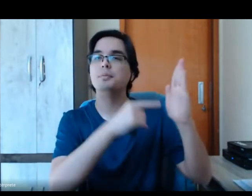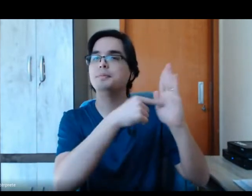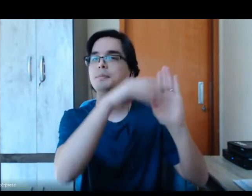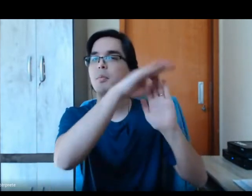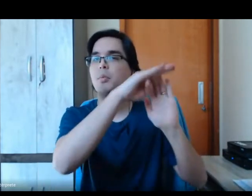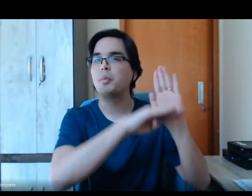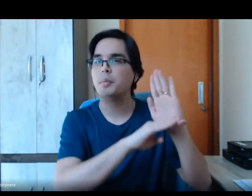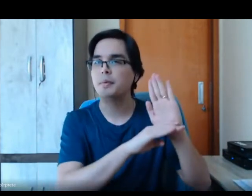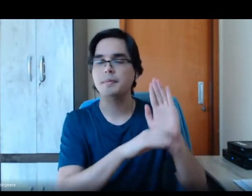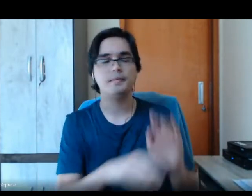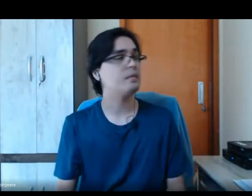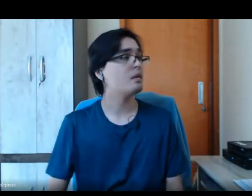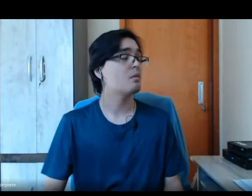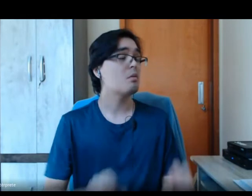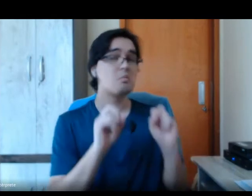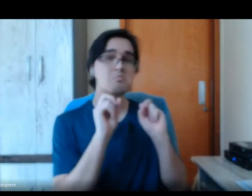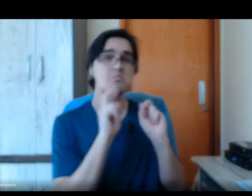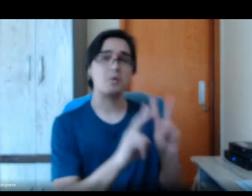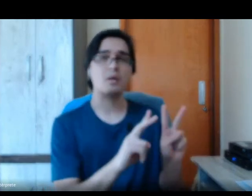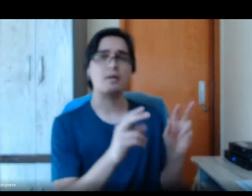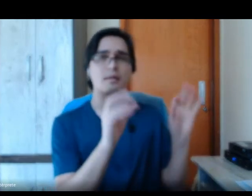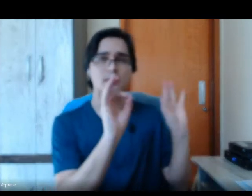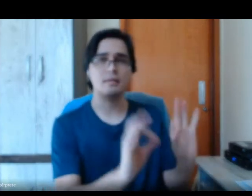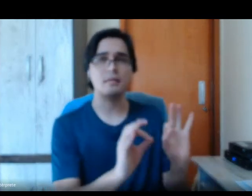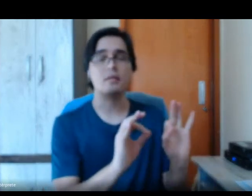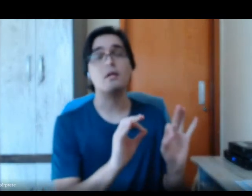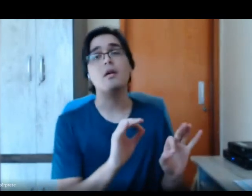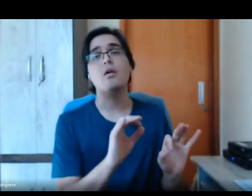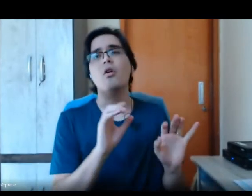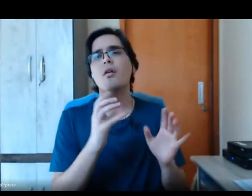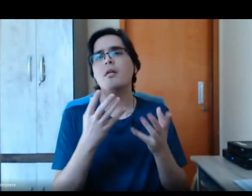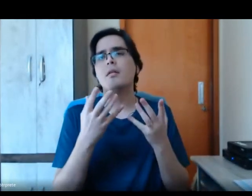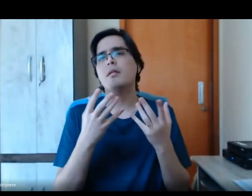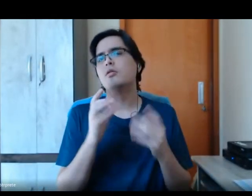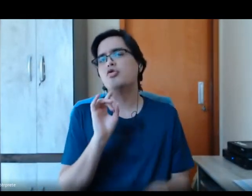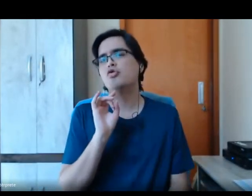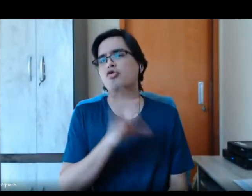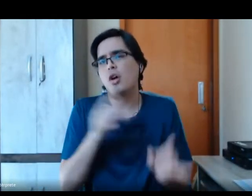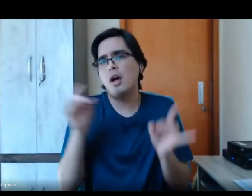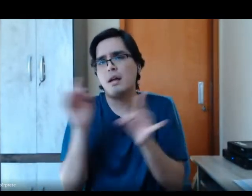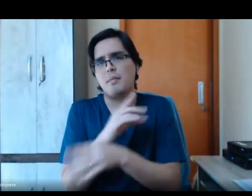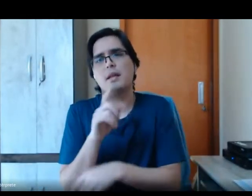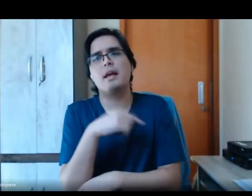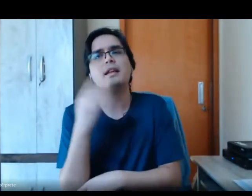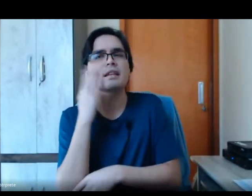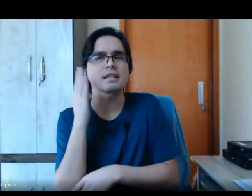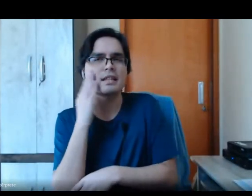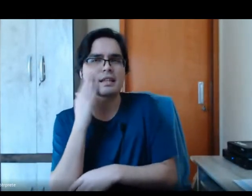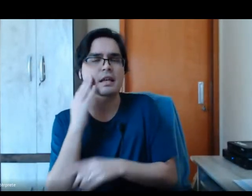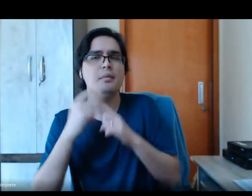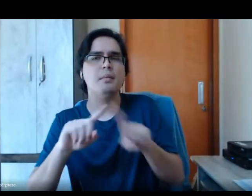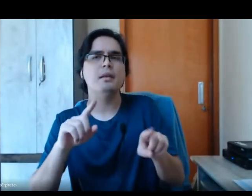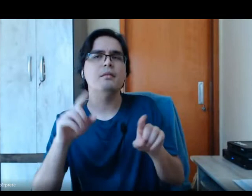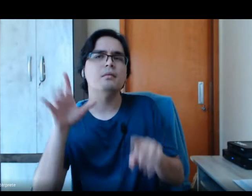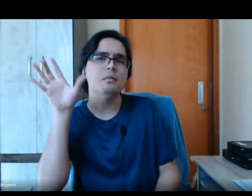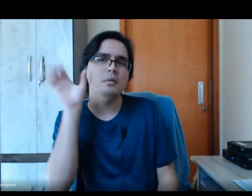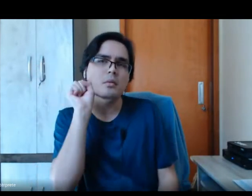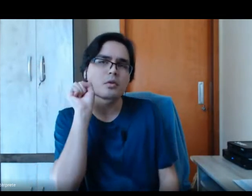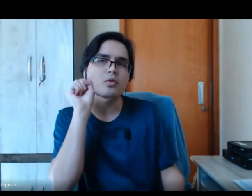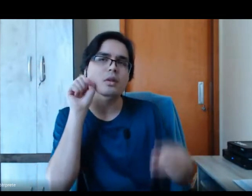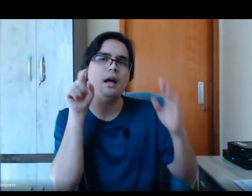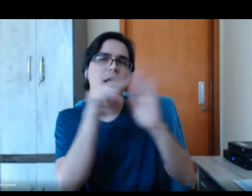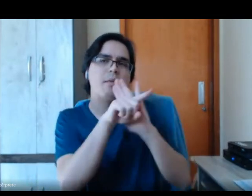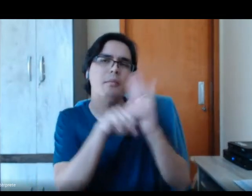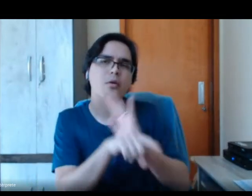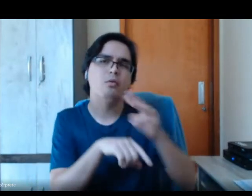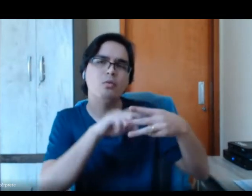relação ao preenchimento do plano de ensino. Tem uma disciplina minha que contempla 4 créditos, né, 60 horas, e ela vai